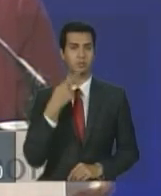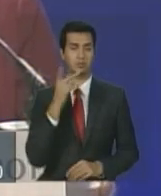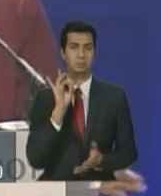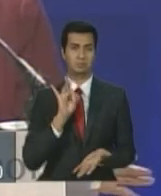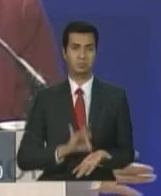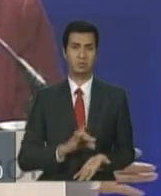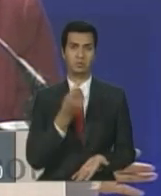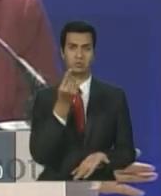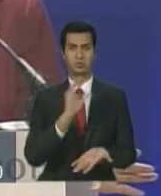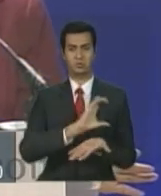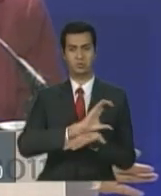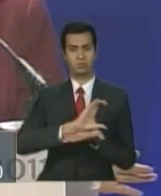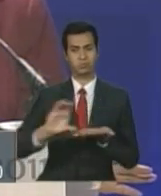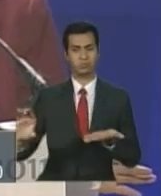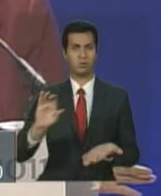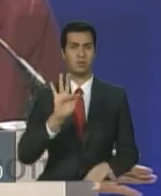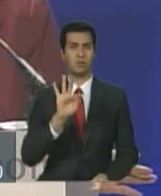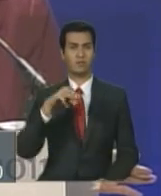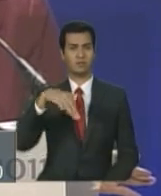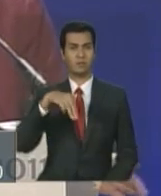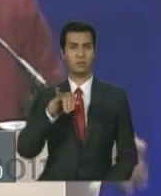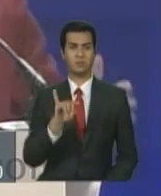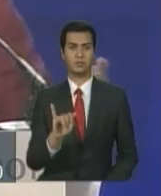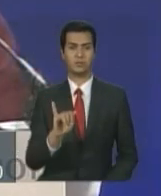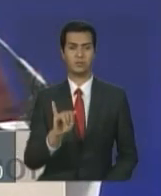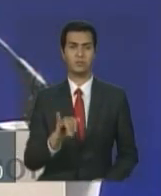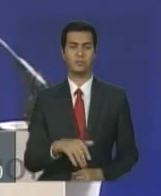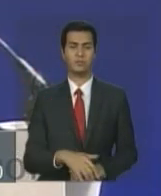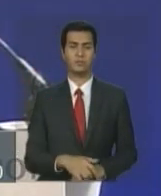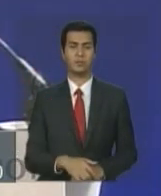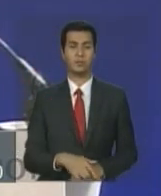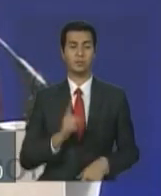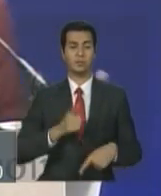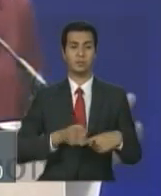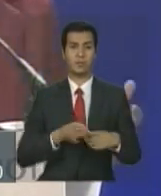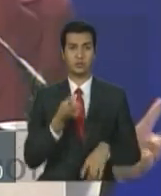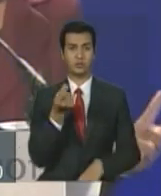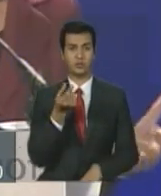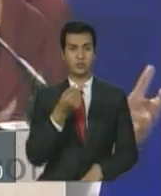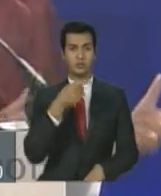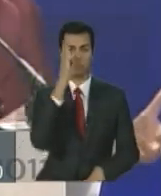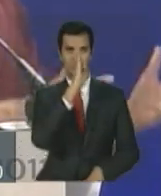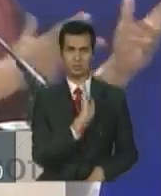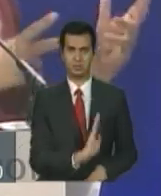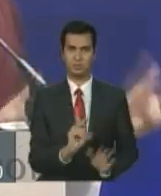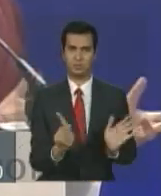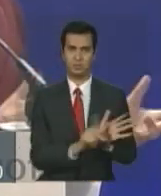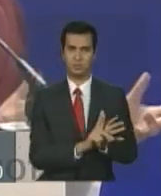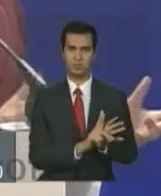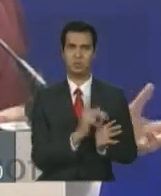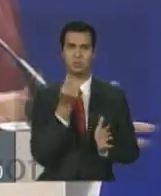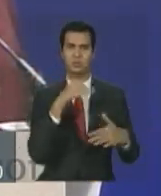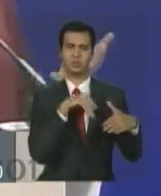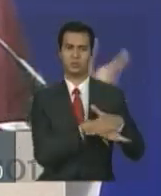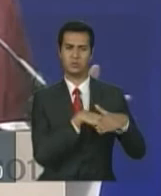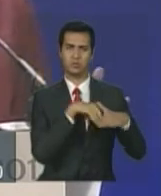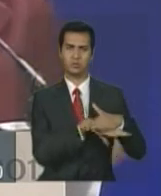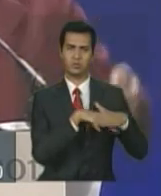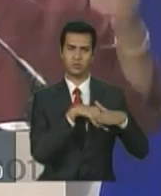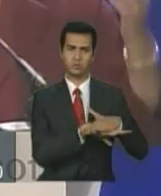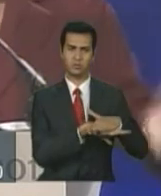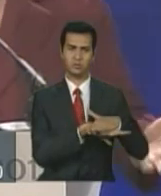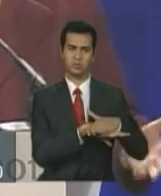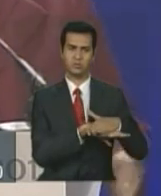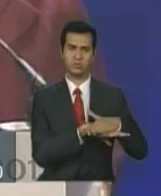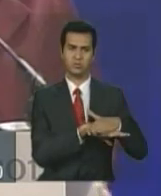para o Fundo Monetário Internacional, com todas, porque dinheiro brasileiro de reserva é dinheiro que